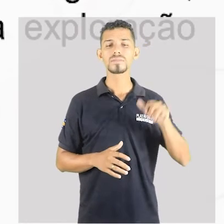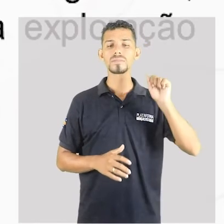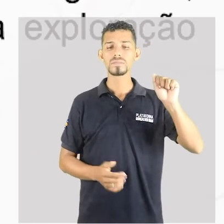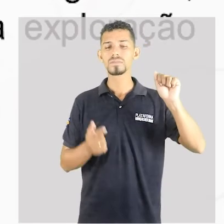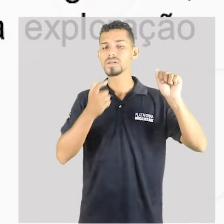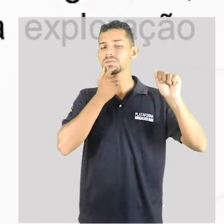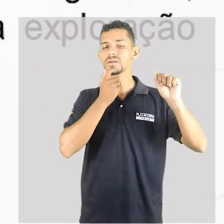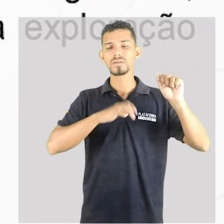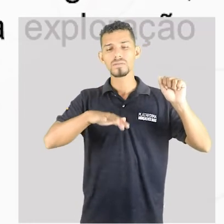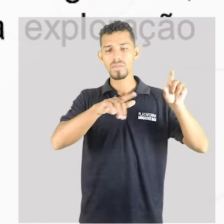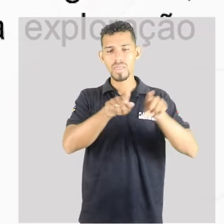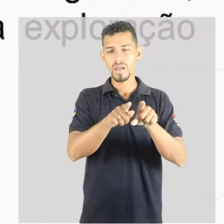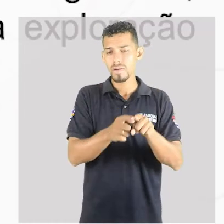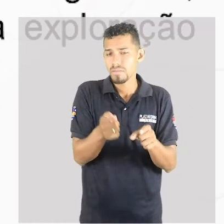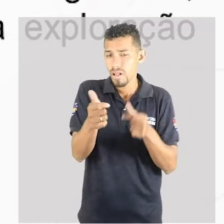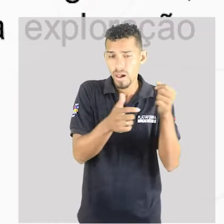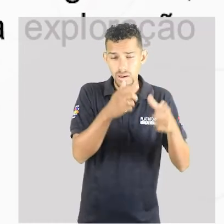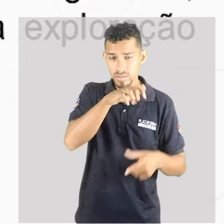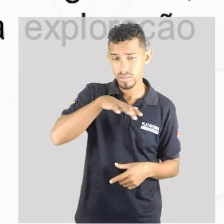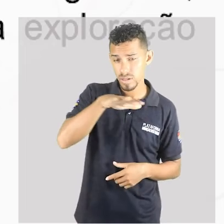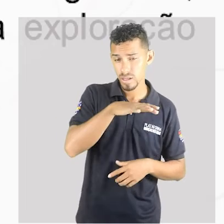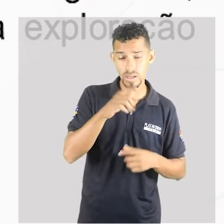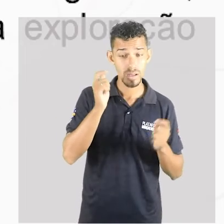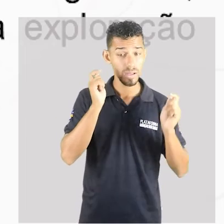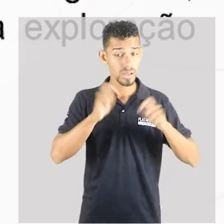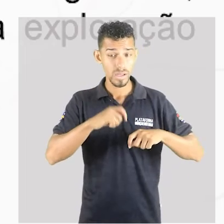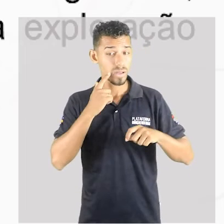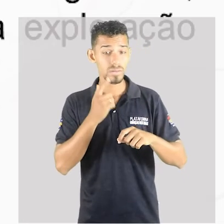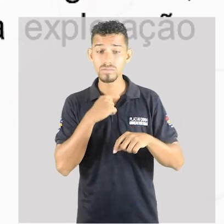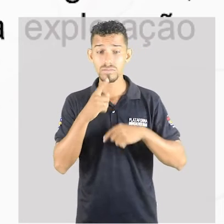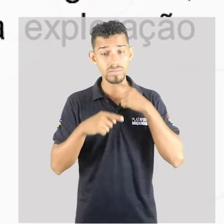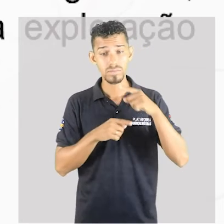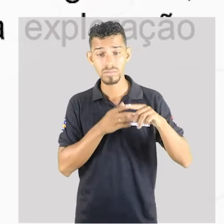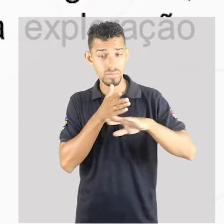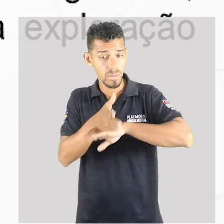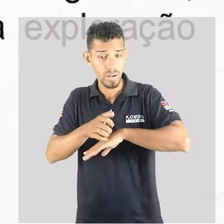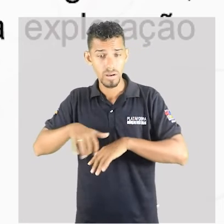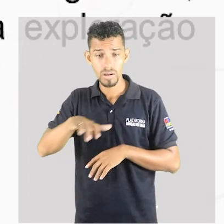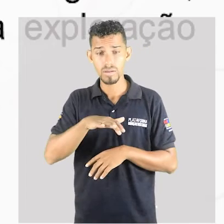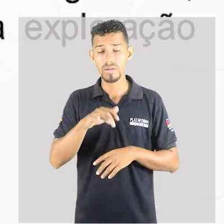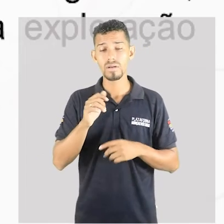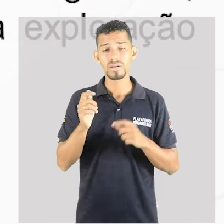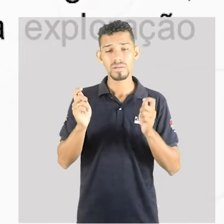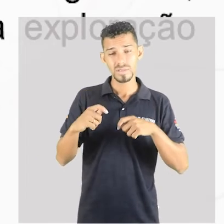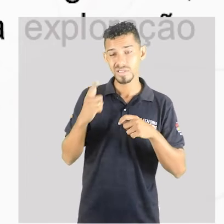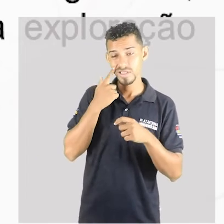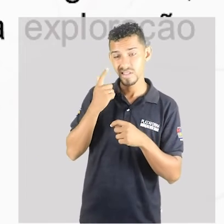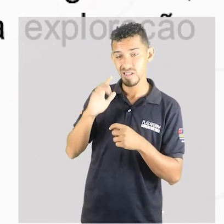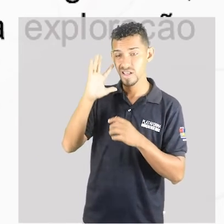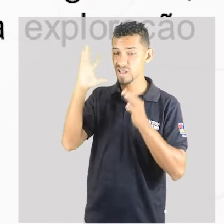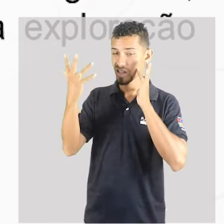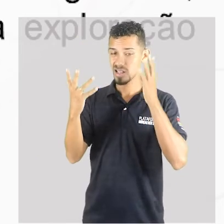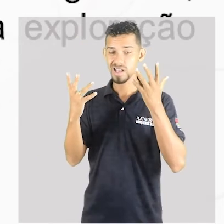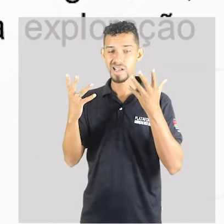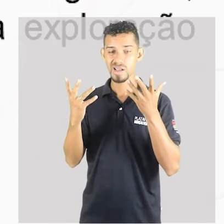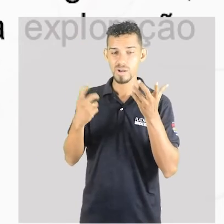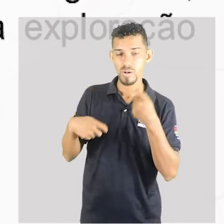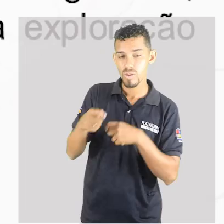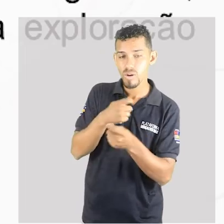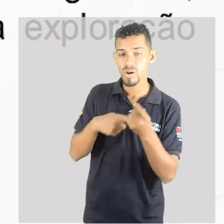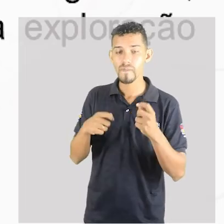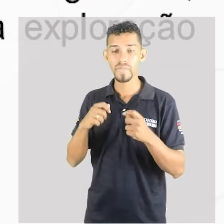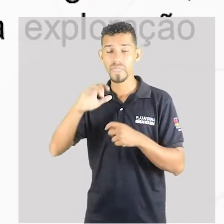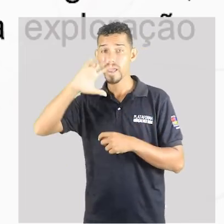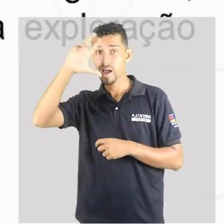Inglaterra foi uma das poucas nações europeias a não se aventurar no colonialismo africano, restringindo a sua atuação colonialista